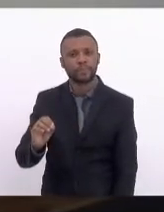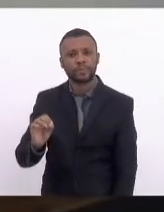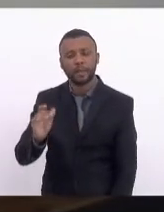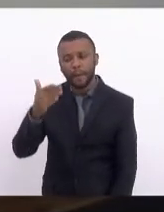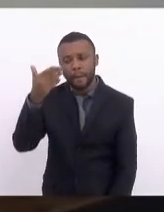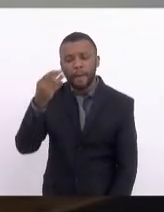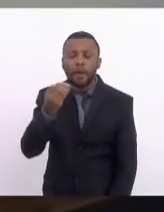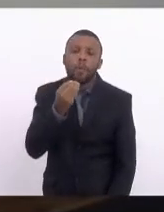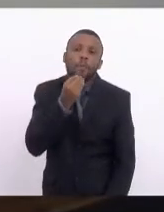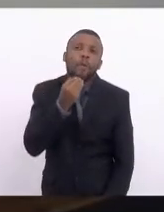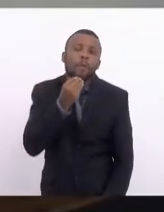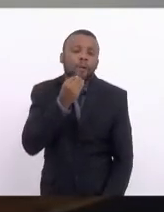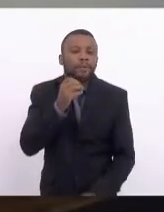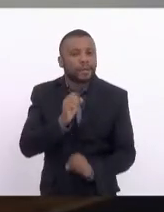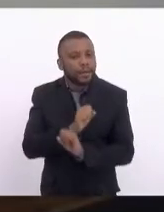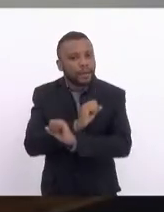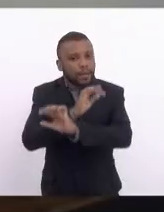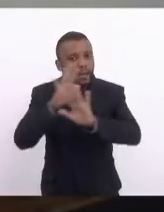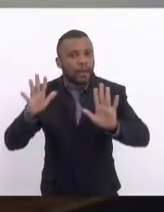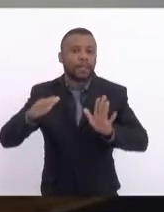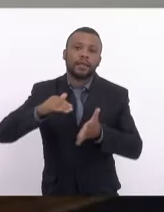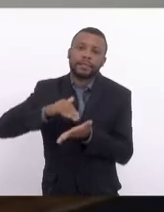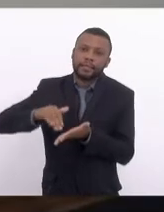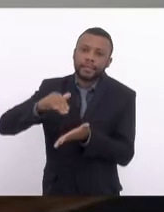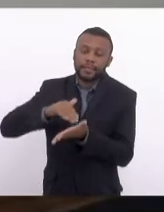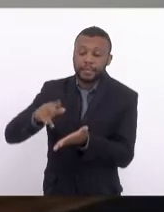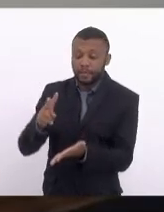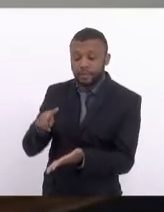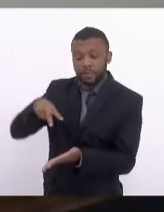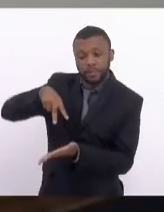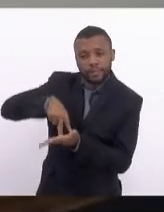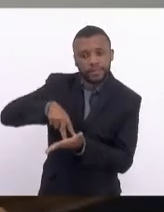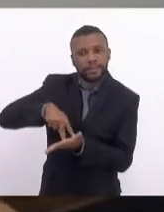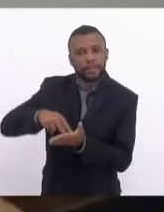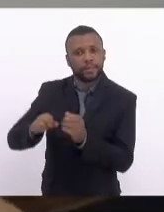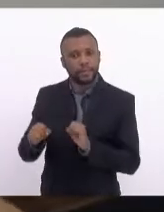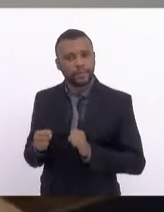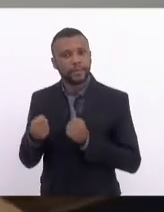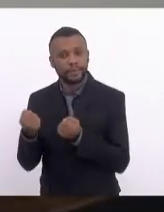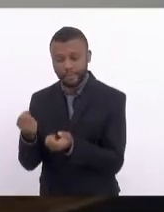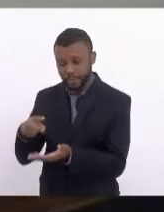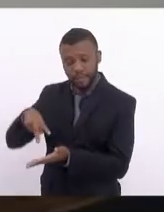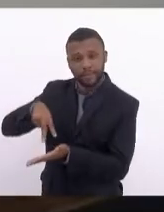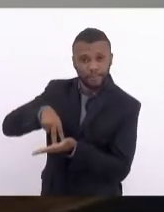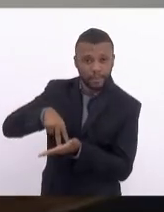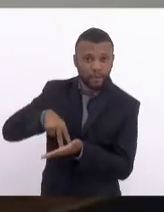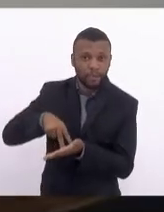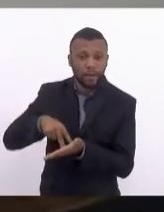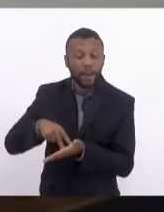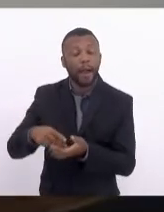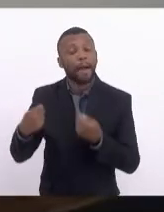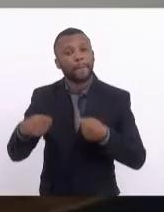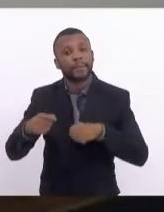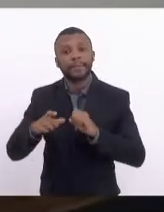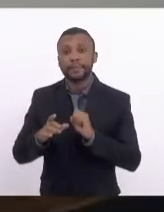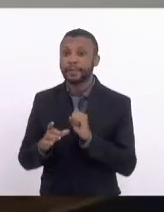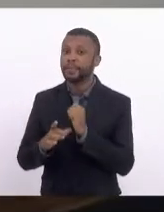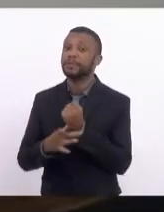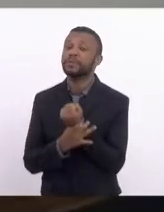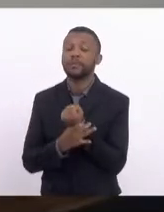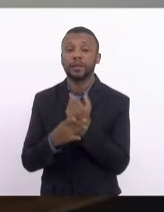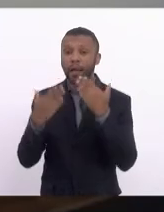e notadamente a Secretaria de Defesa Civil precisa garantir a abertura das